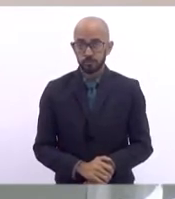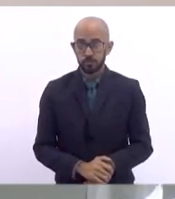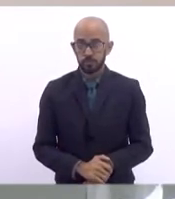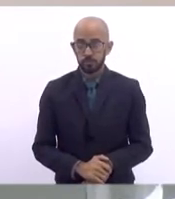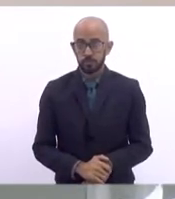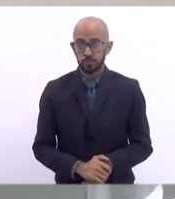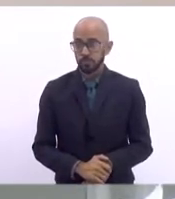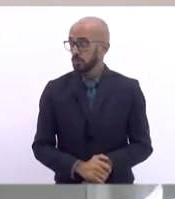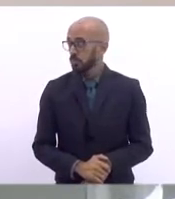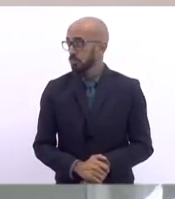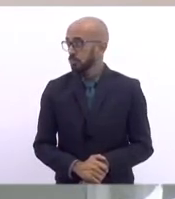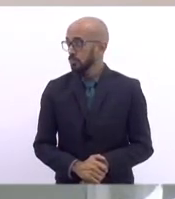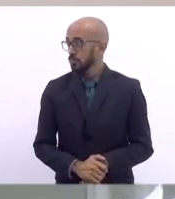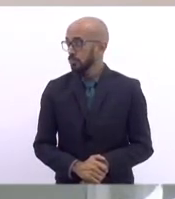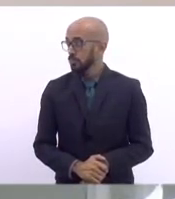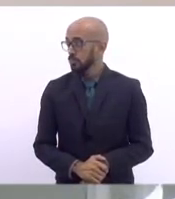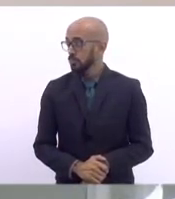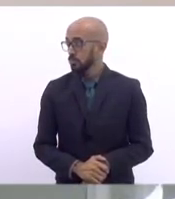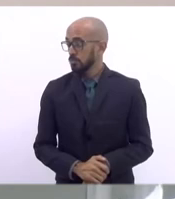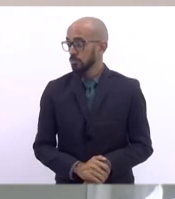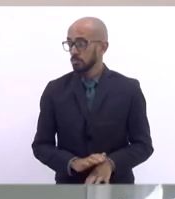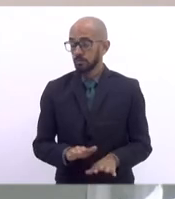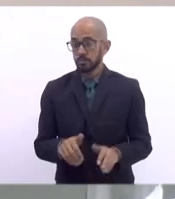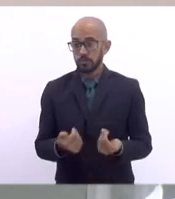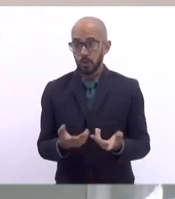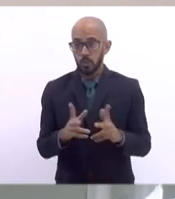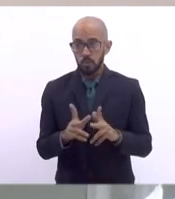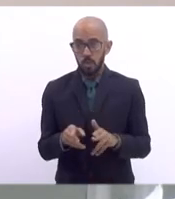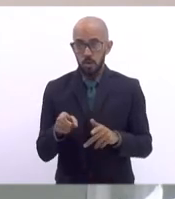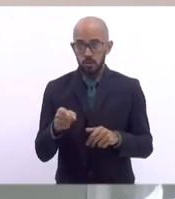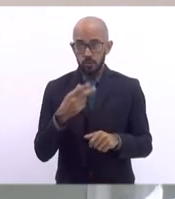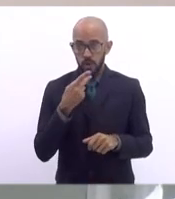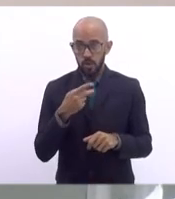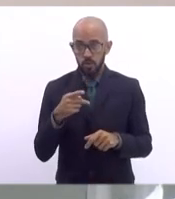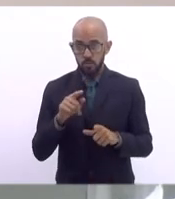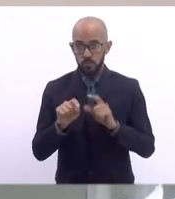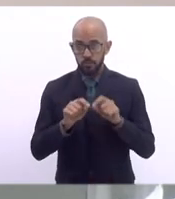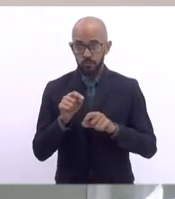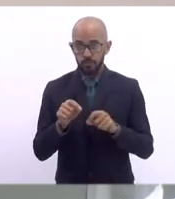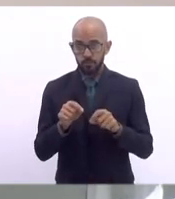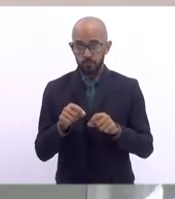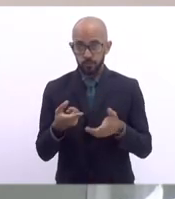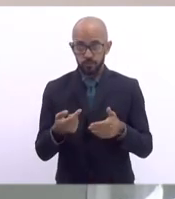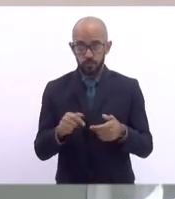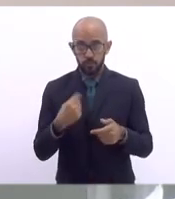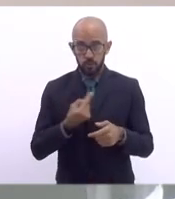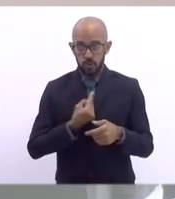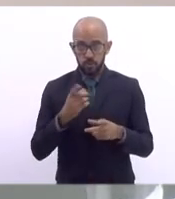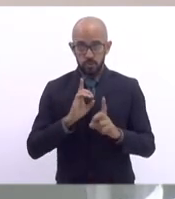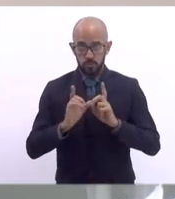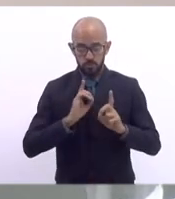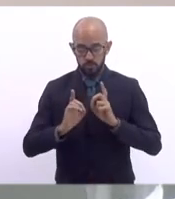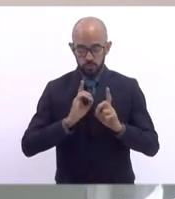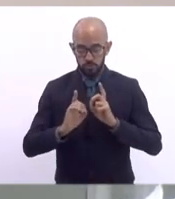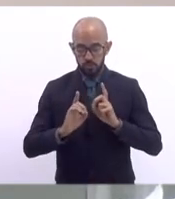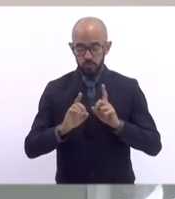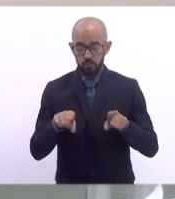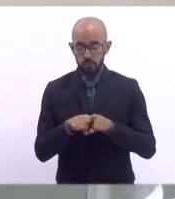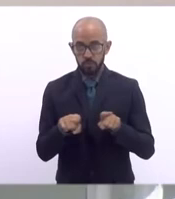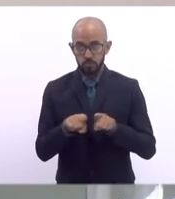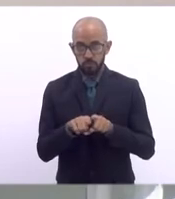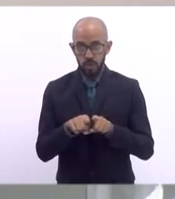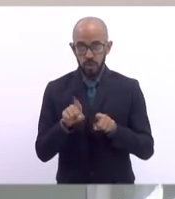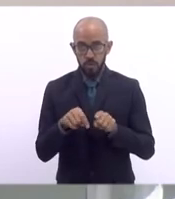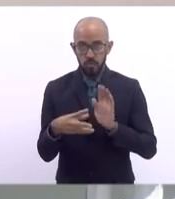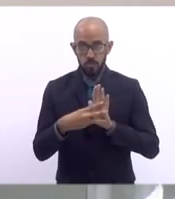E como tá colocado porque no fundo a gente tá discutindo aqui também o regime né